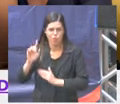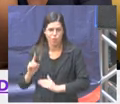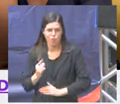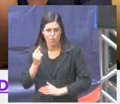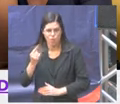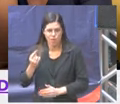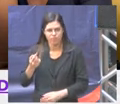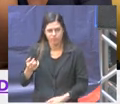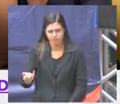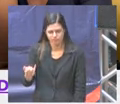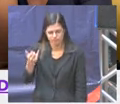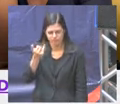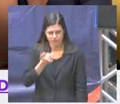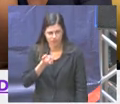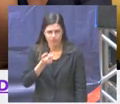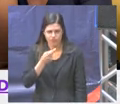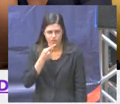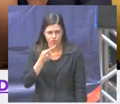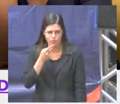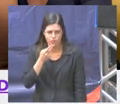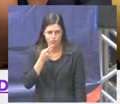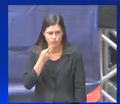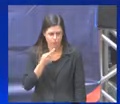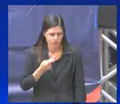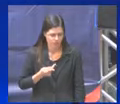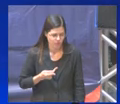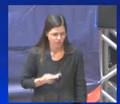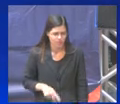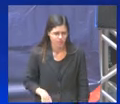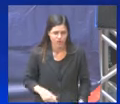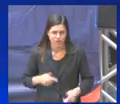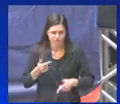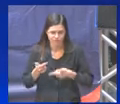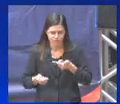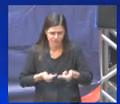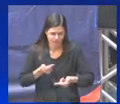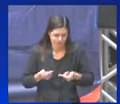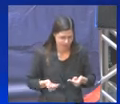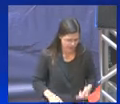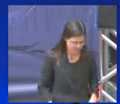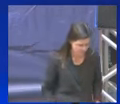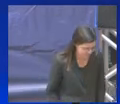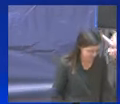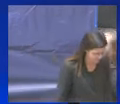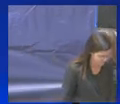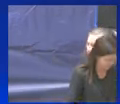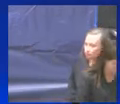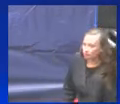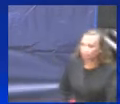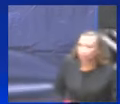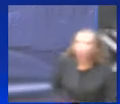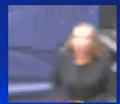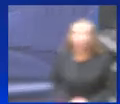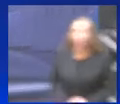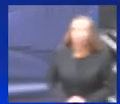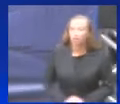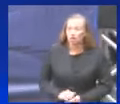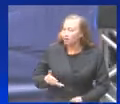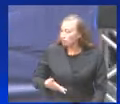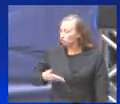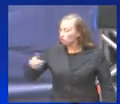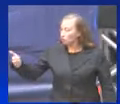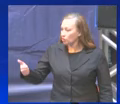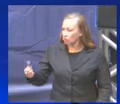chegou para mim e falou: olha, lá onde eu trabalho, a dona me chamou para ser CLT. Ela